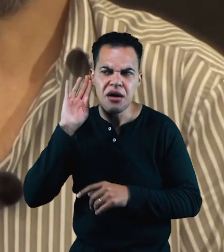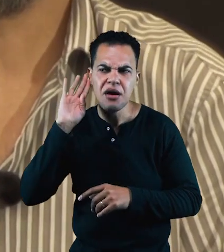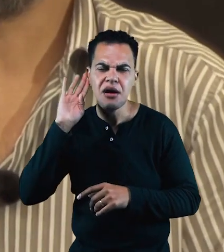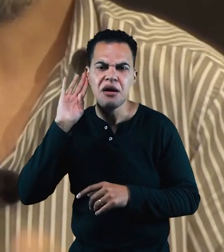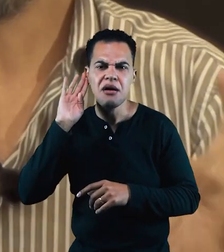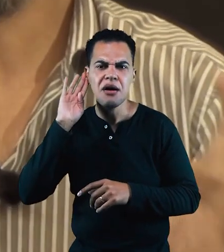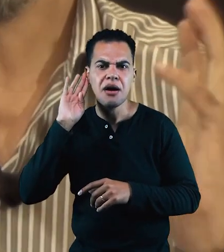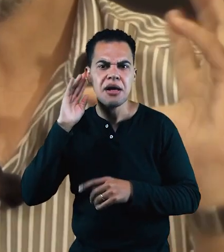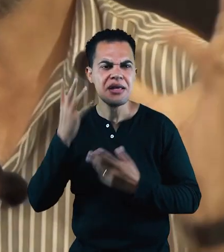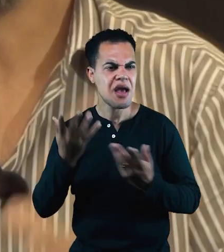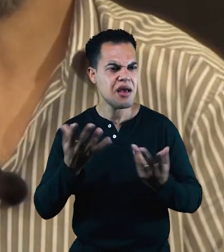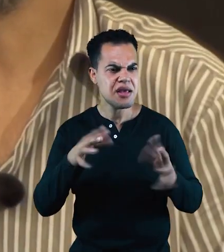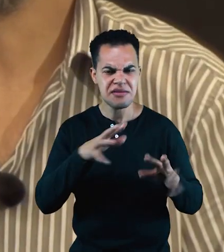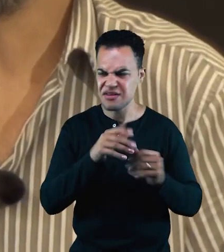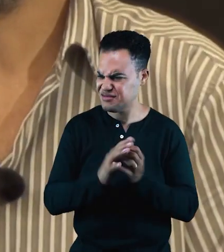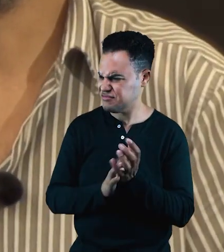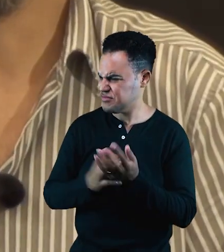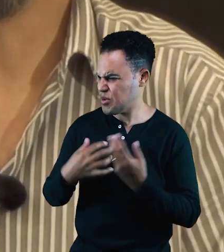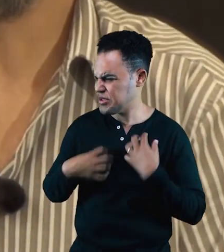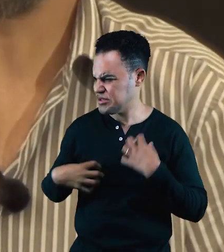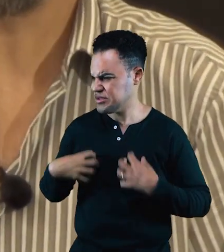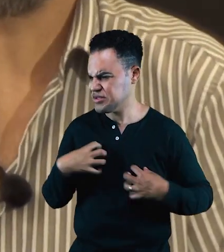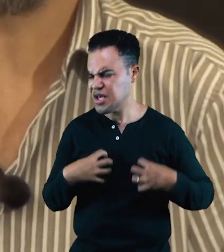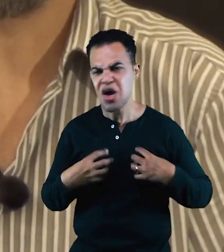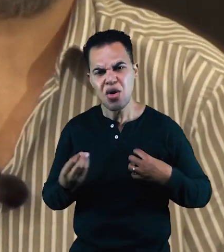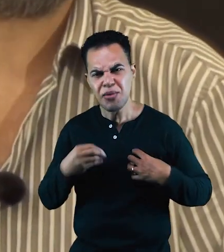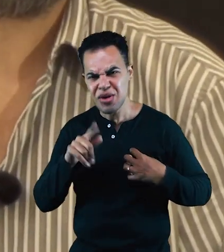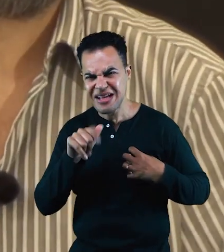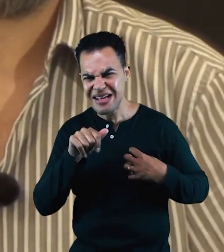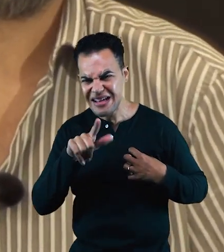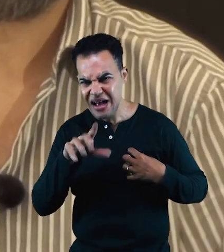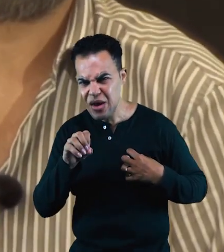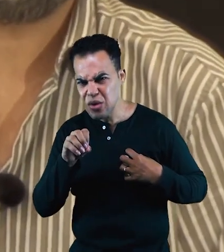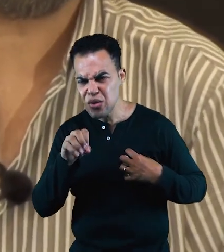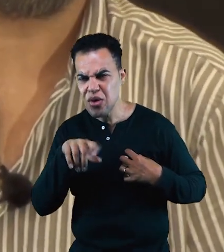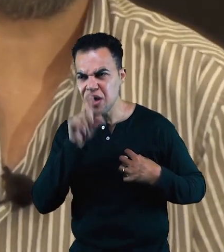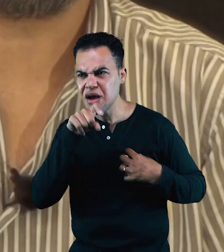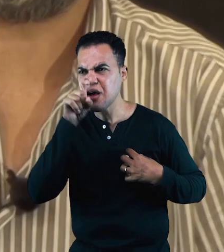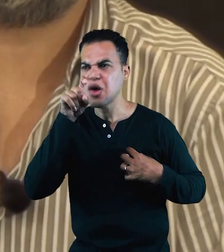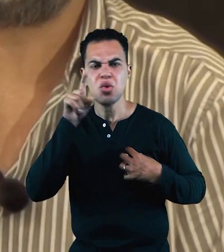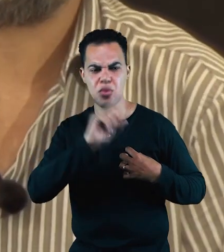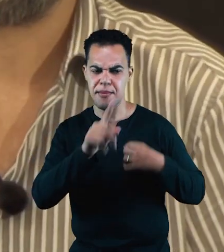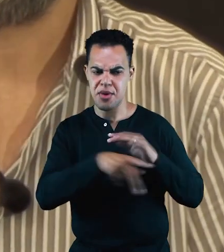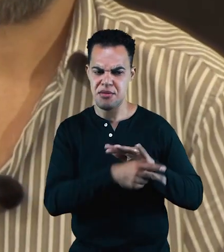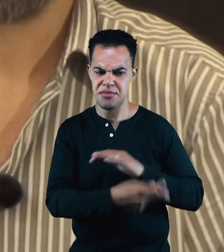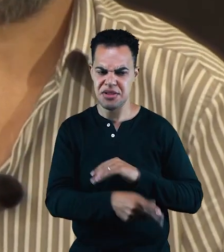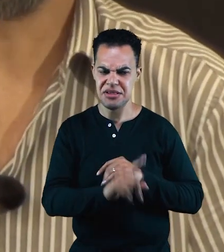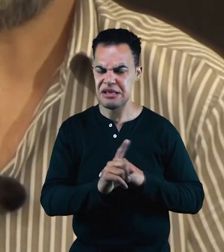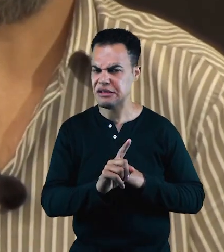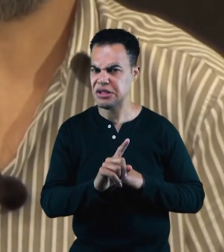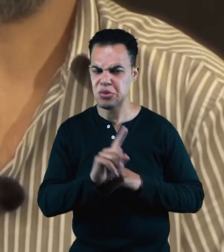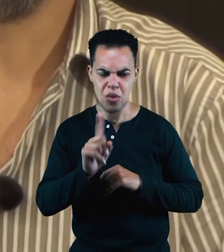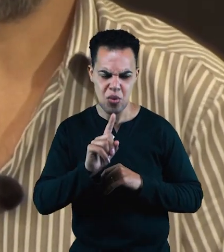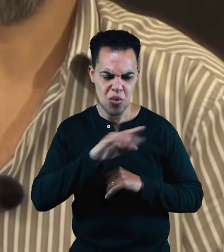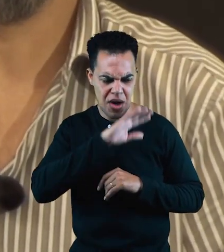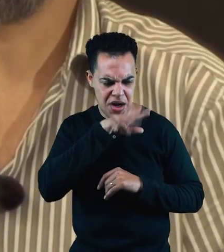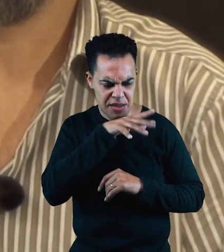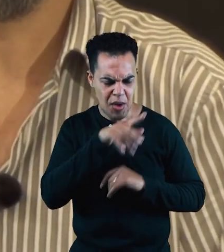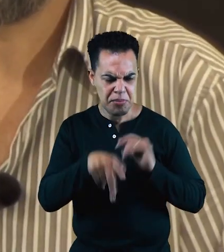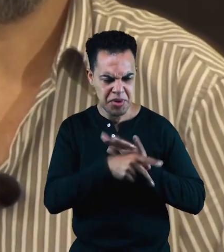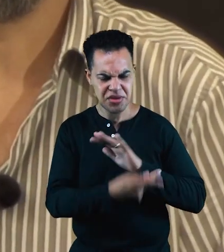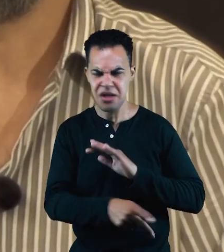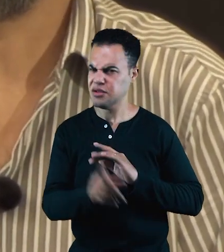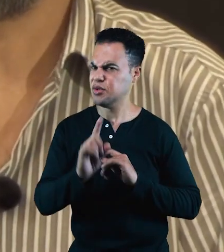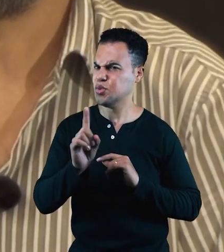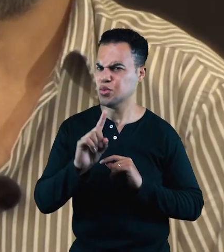e ficam intrigados com aquilo. Poxa, galo? Não existe galo. Não é um bicho nativo, um animal nativo. Então, é